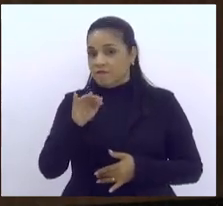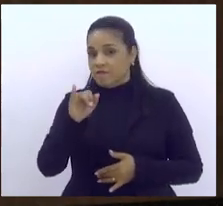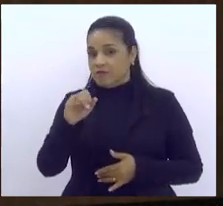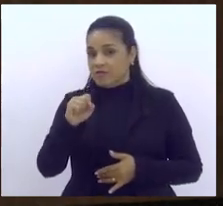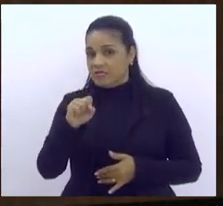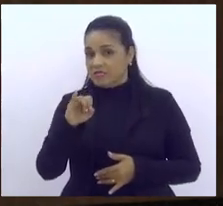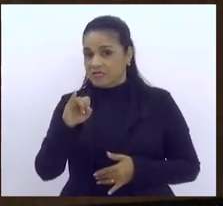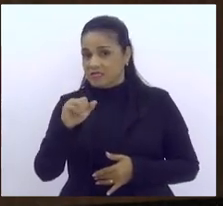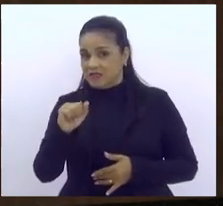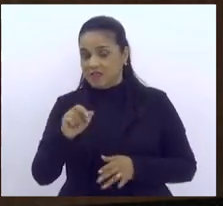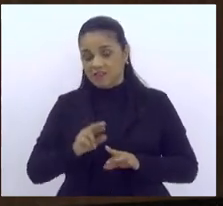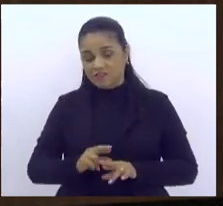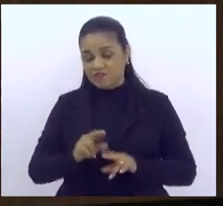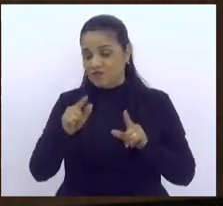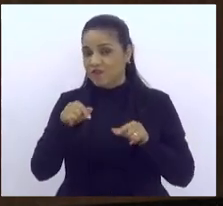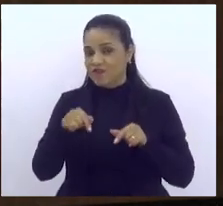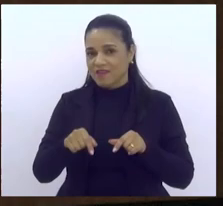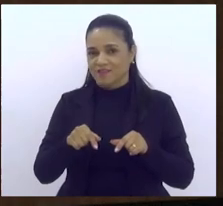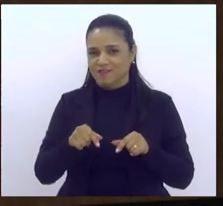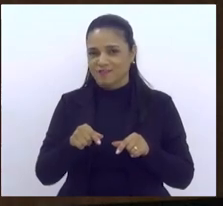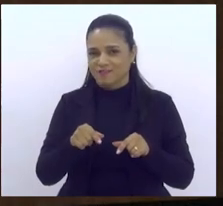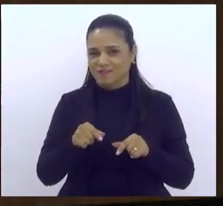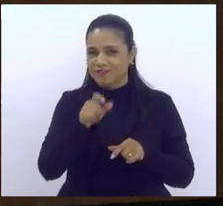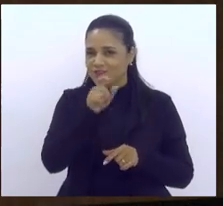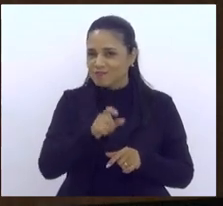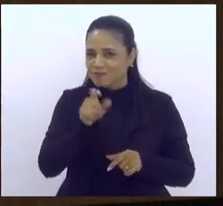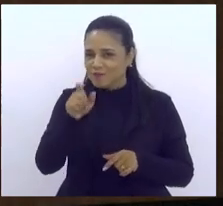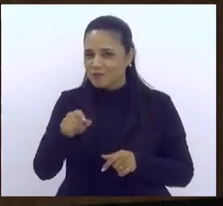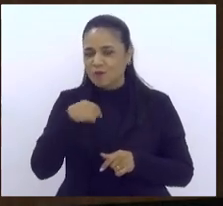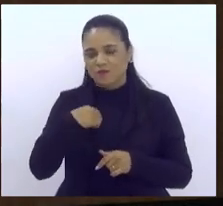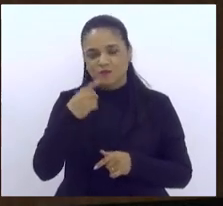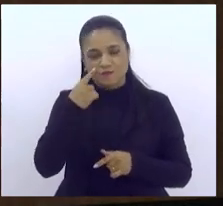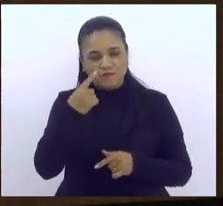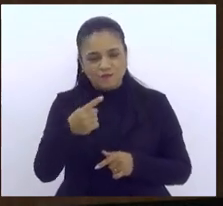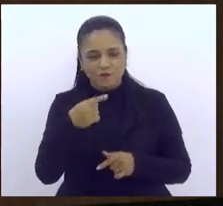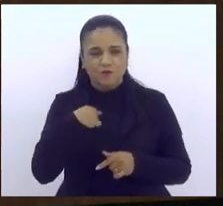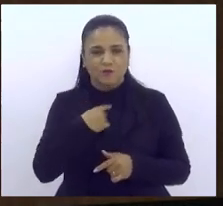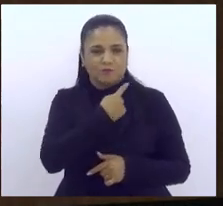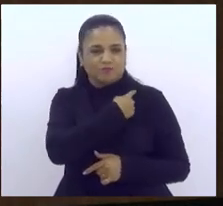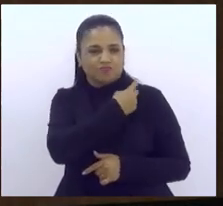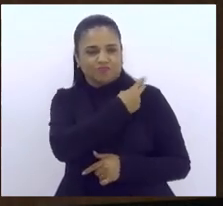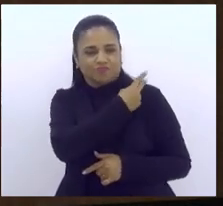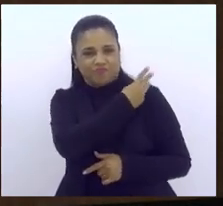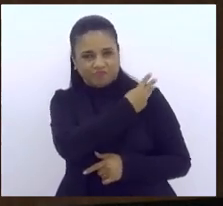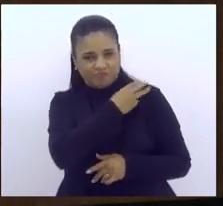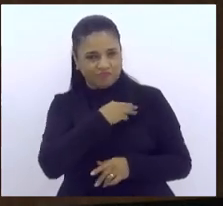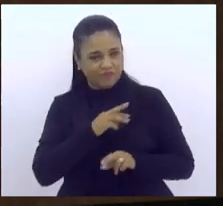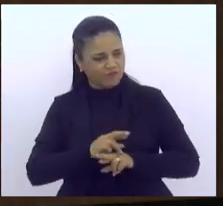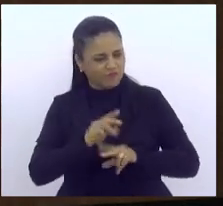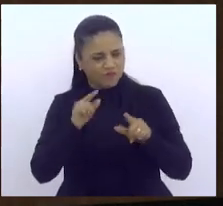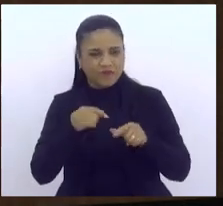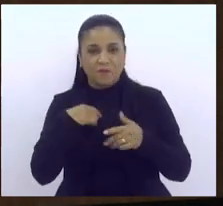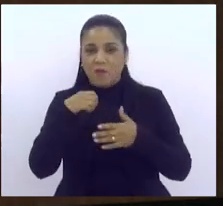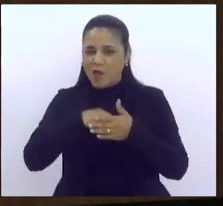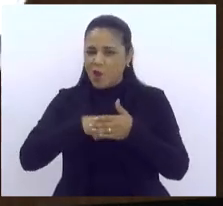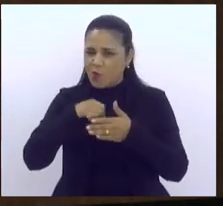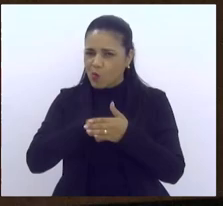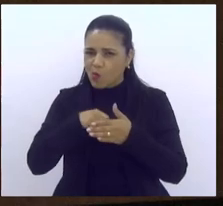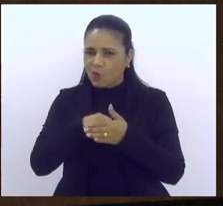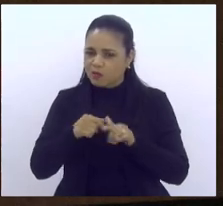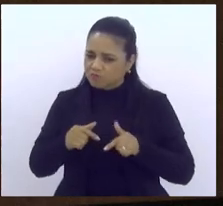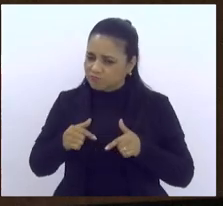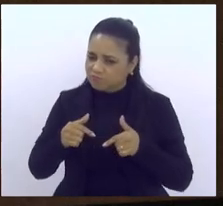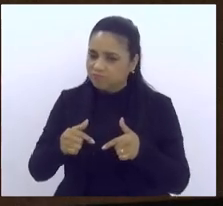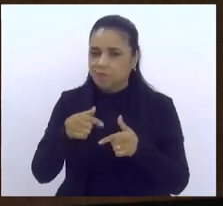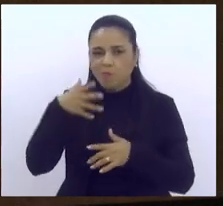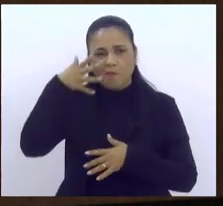né, muito diferente daquilo que muitas das pessoas daqui viram no ensino médio. Inclusive, uma das minhas lutas, das